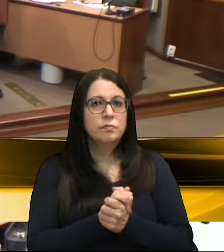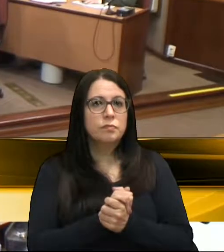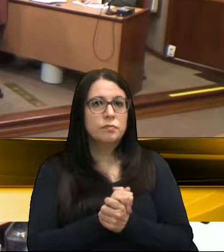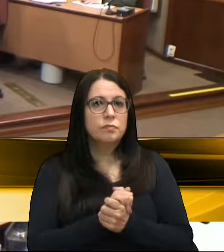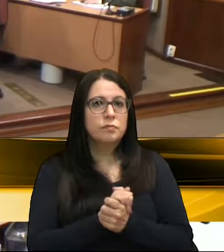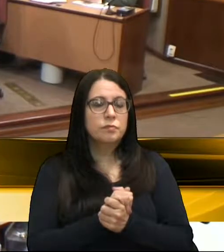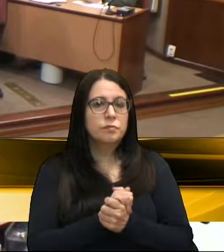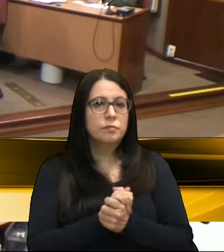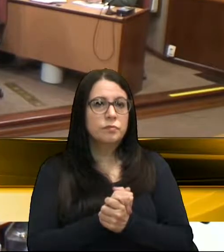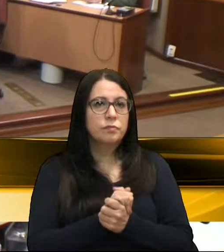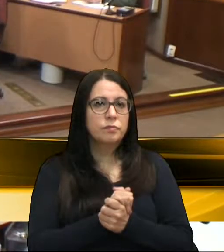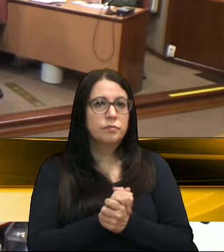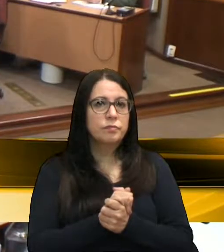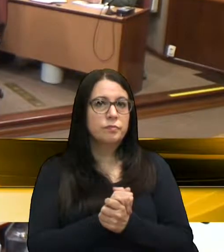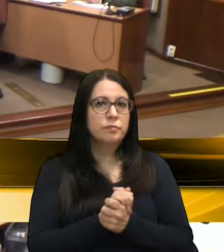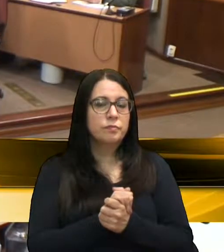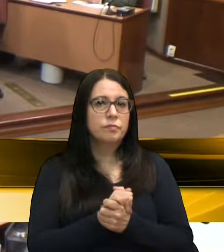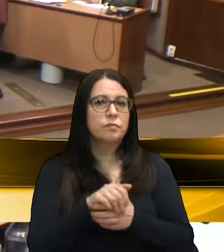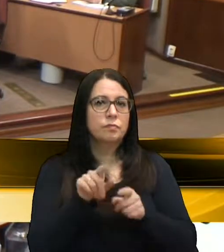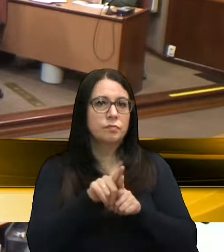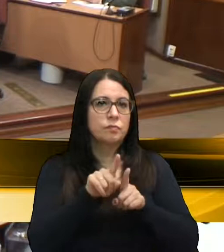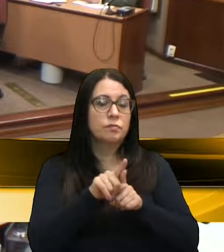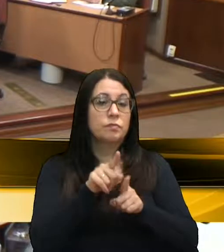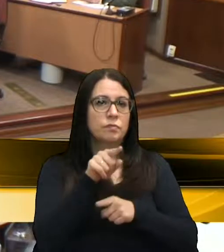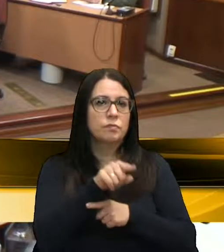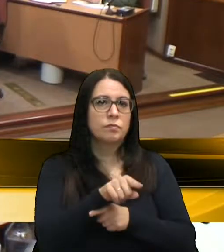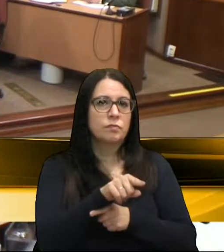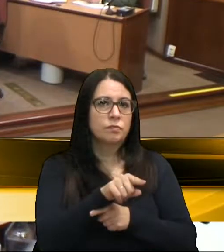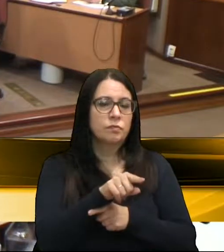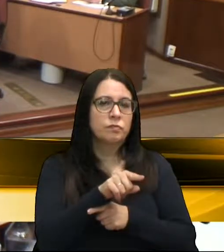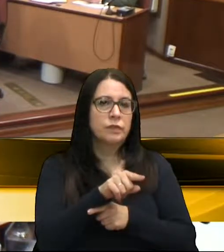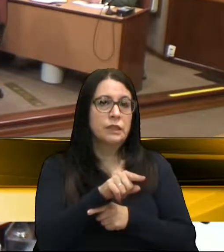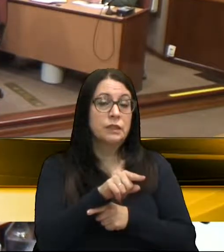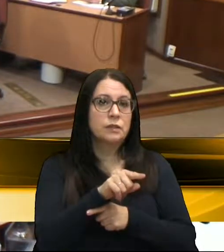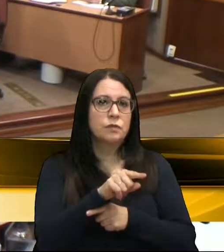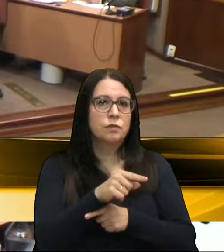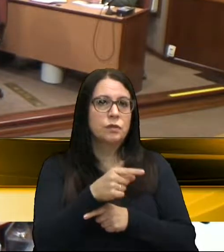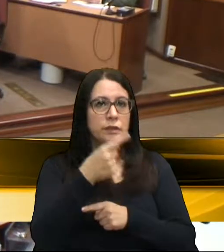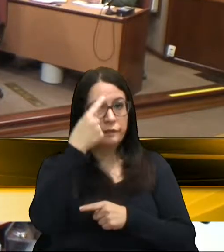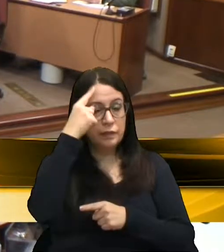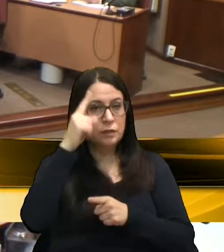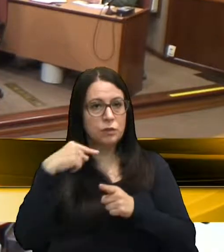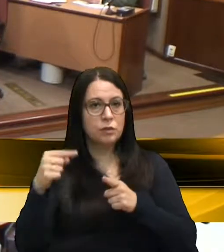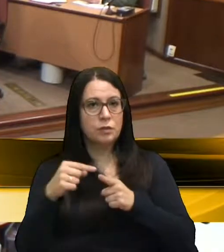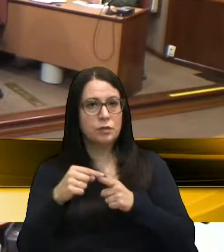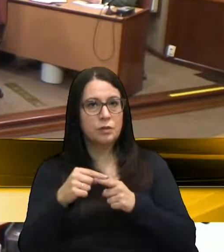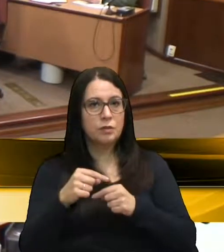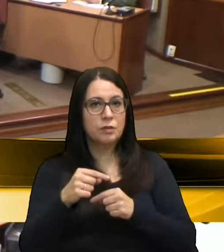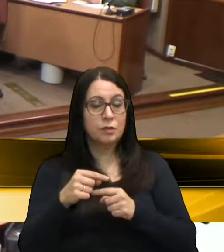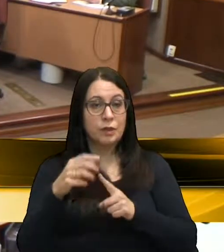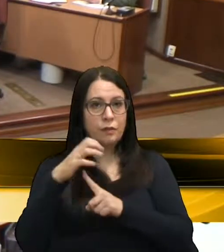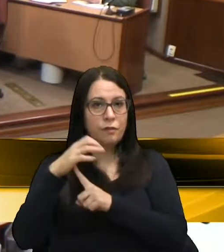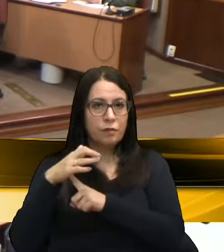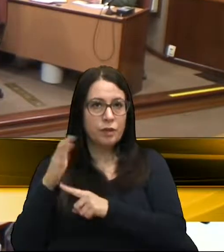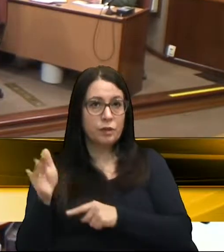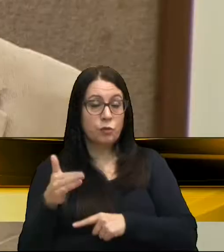Mas acredito que eu, como fui um dos criadores da Feira do Peixe aqui de Caxias do